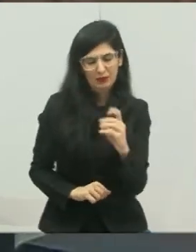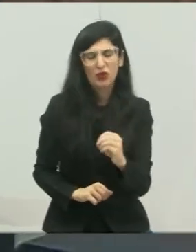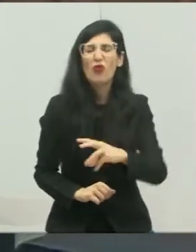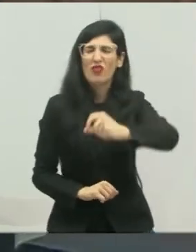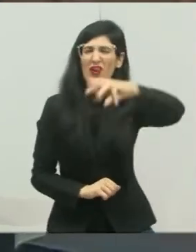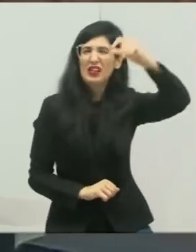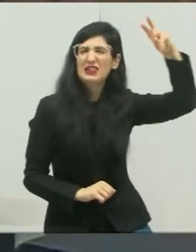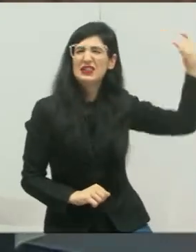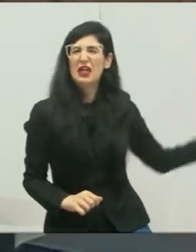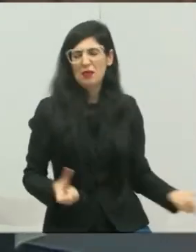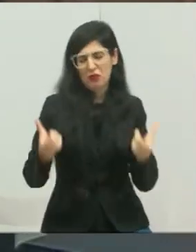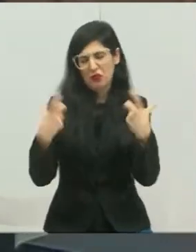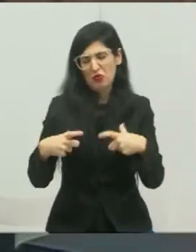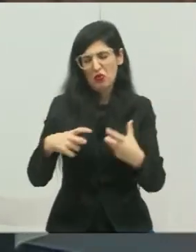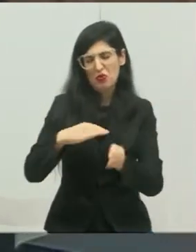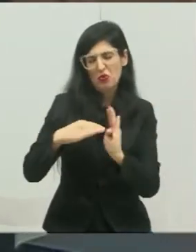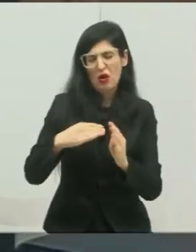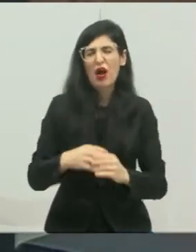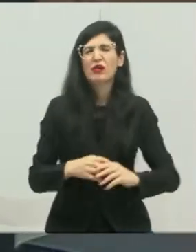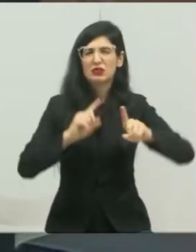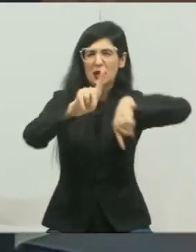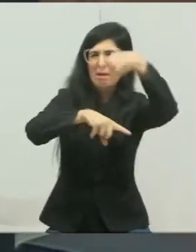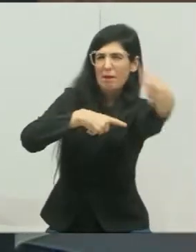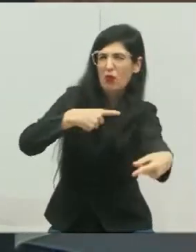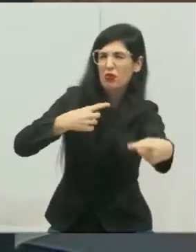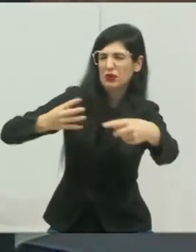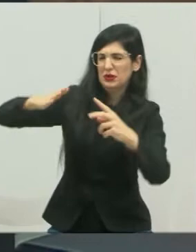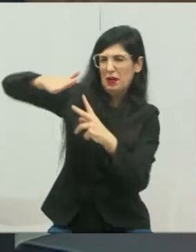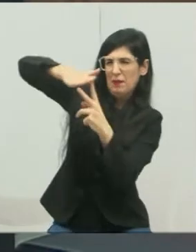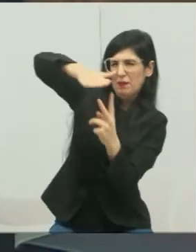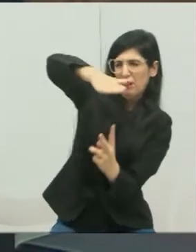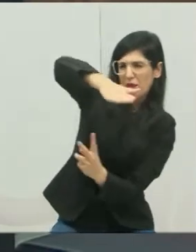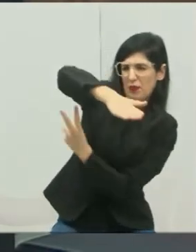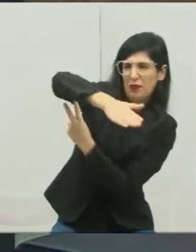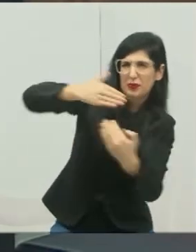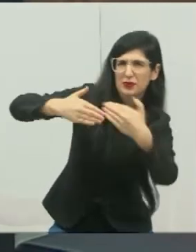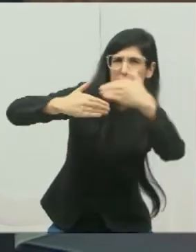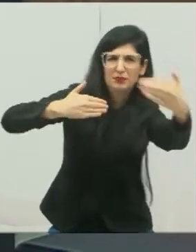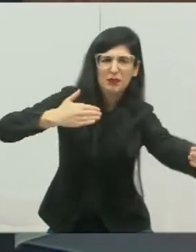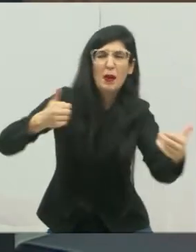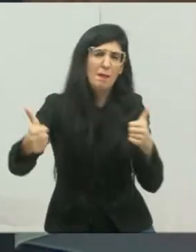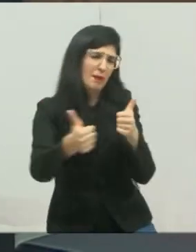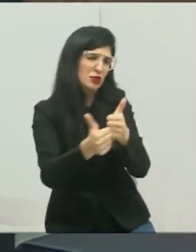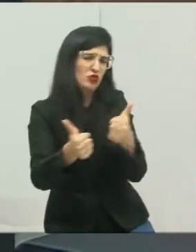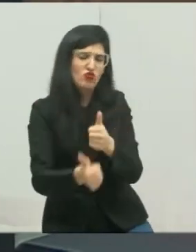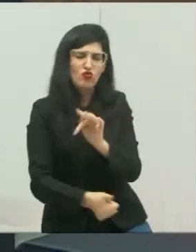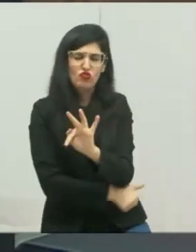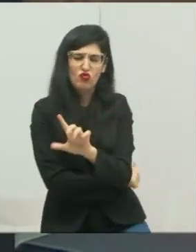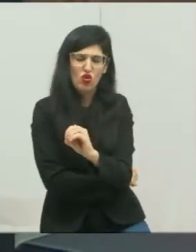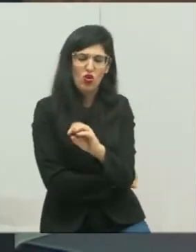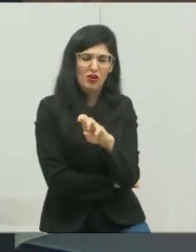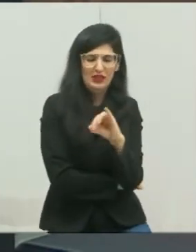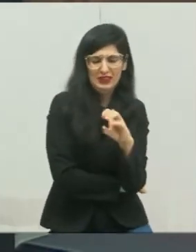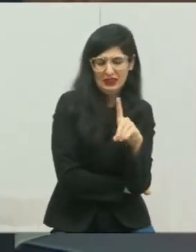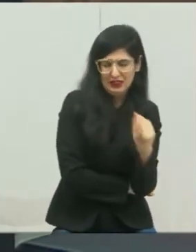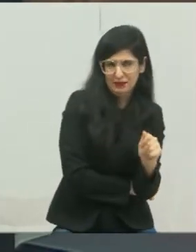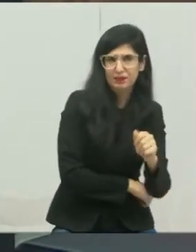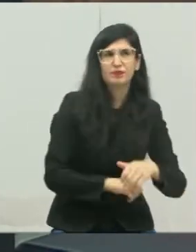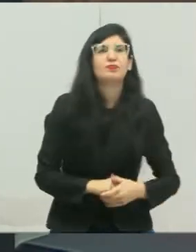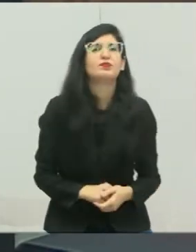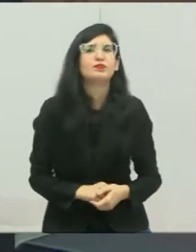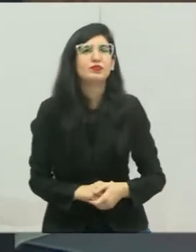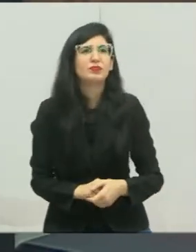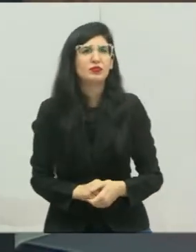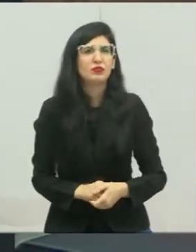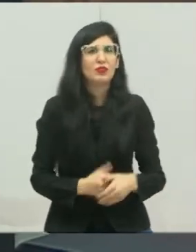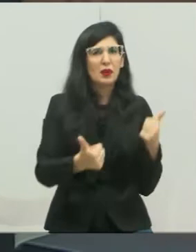antiga de toda a região, depois da ponte aqui, do lado do Flório de adjacência. E ali tinha um campo de futebol antes,